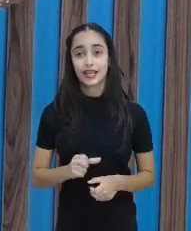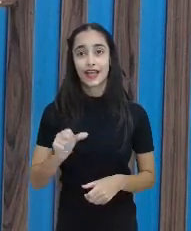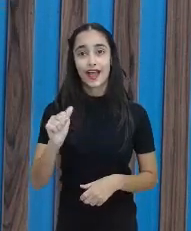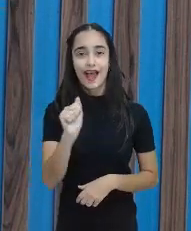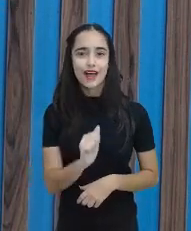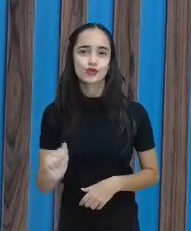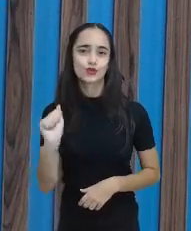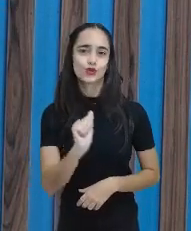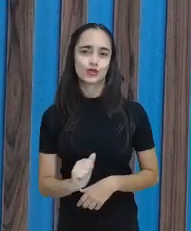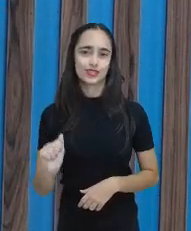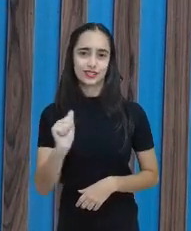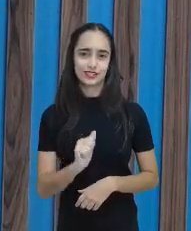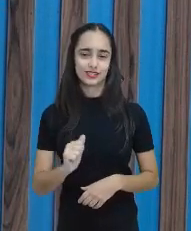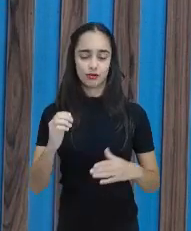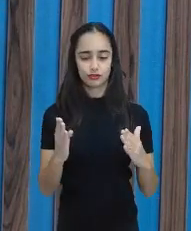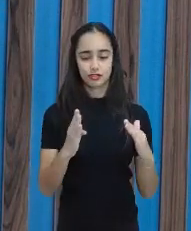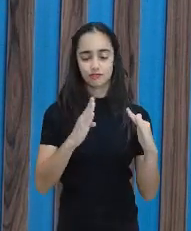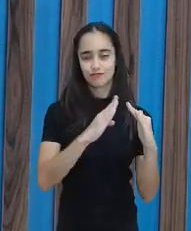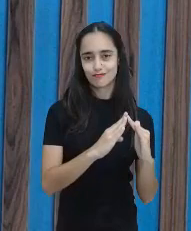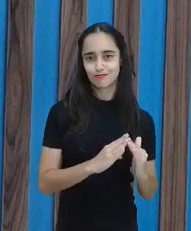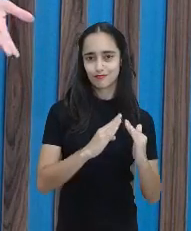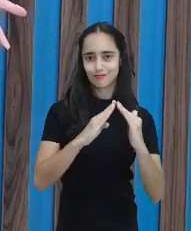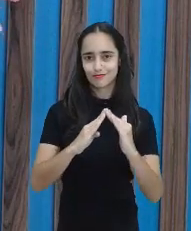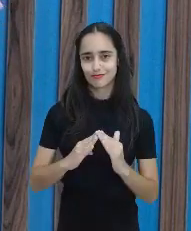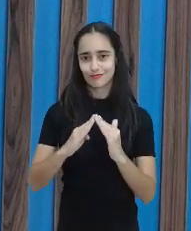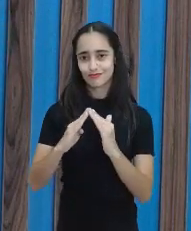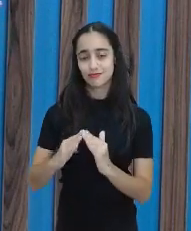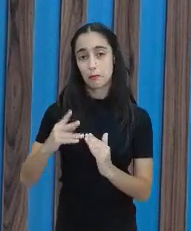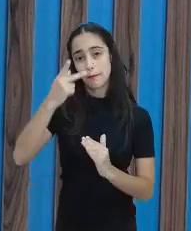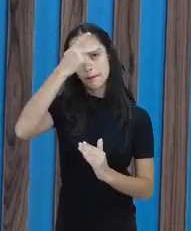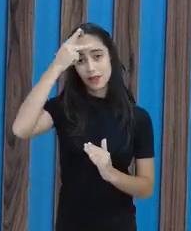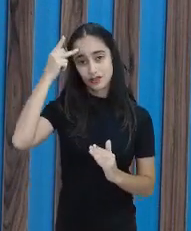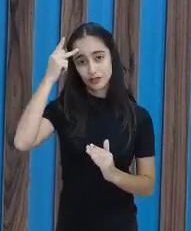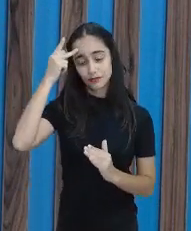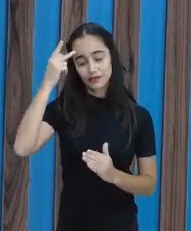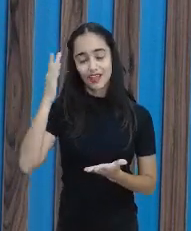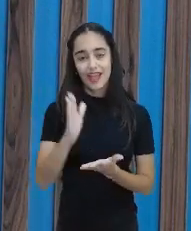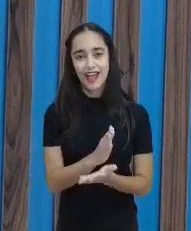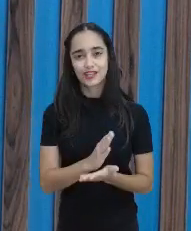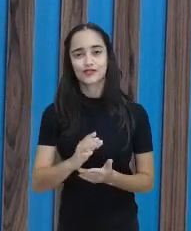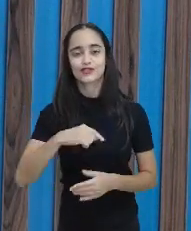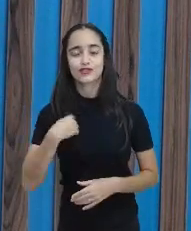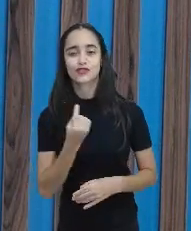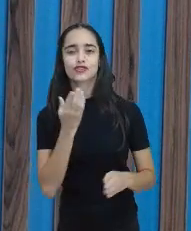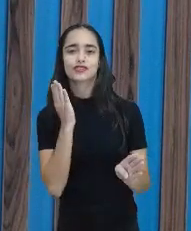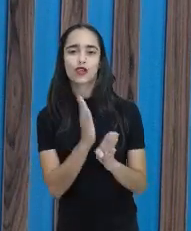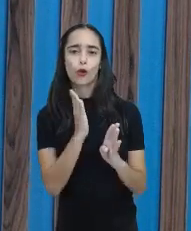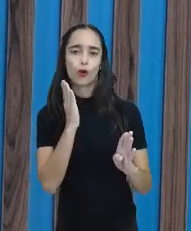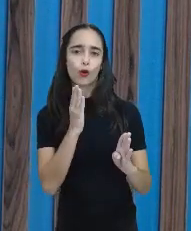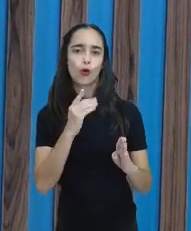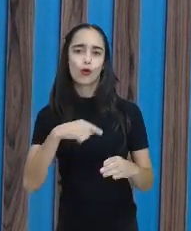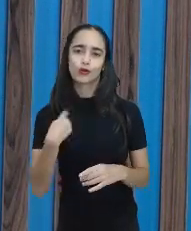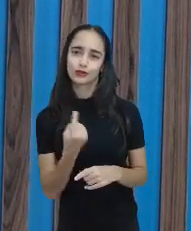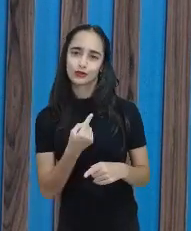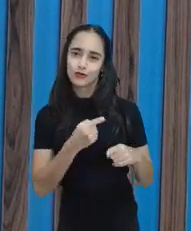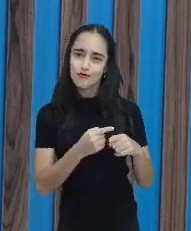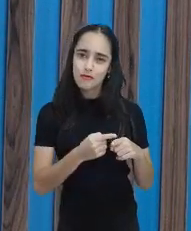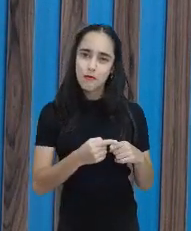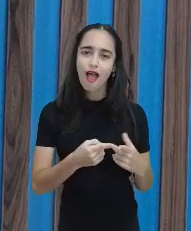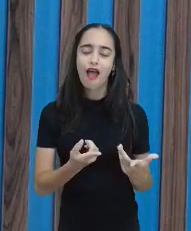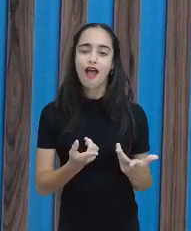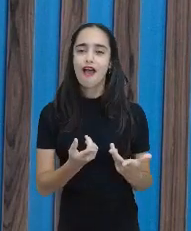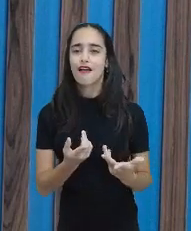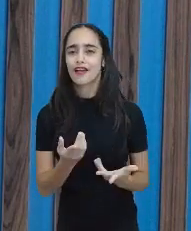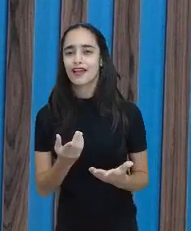associações, né, de moradores. Muitas vezes a gente encontra no nosso bairro, né, aquela associação de moradores, né, pessoas ali que são